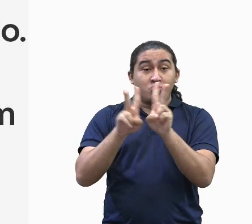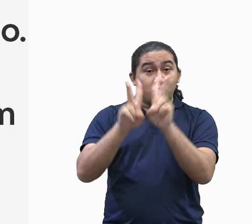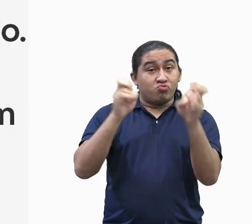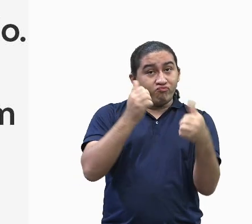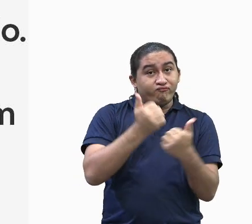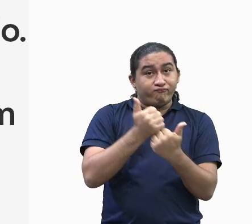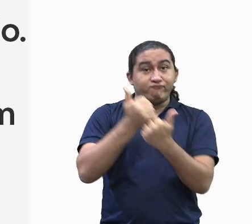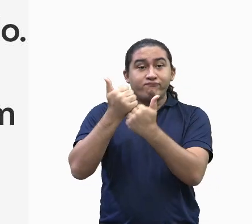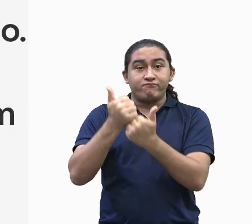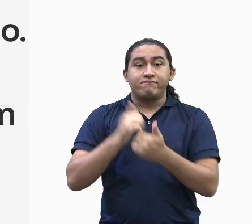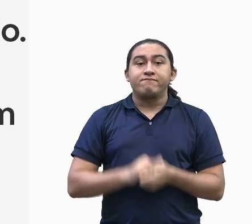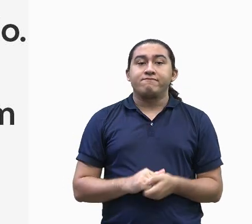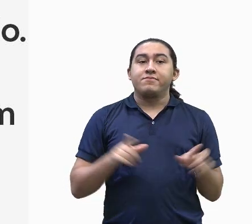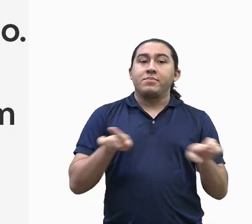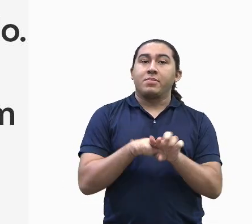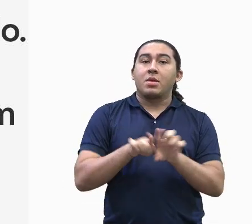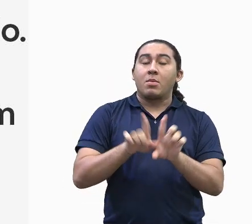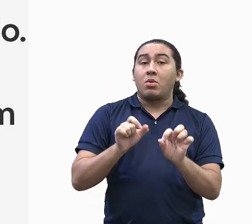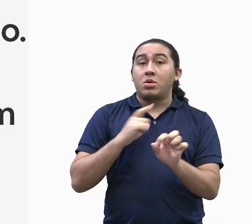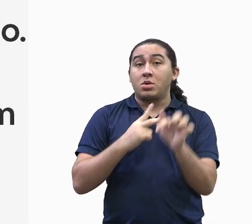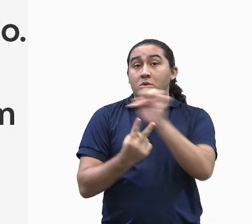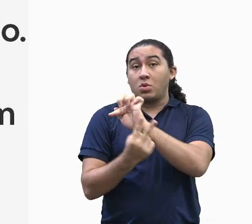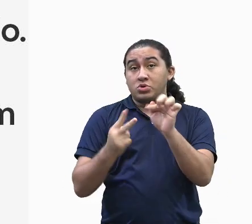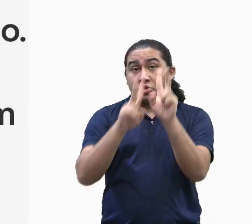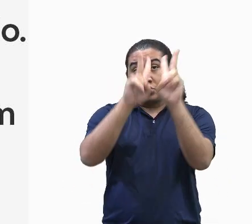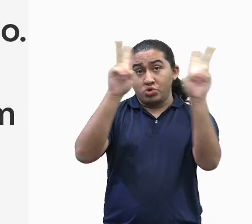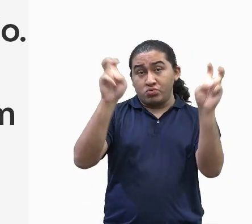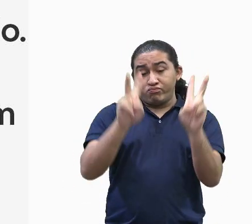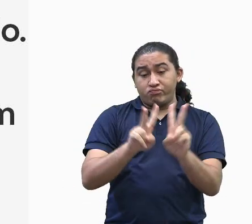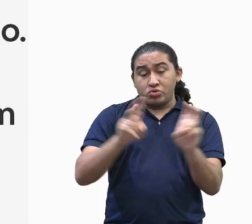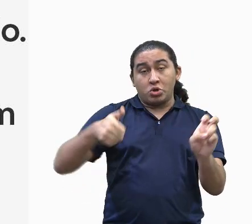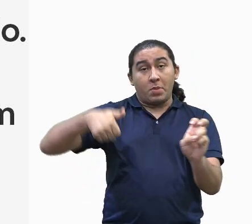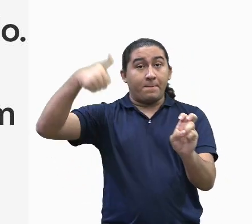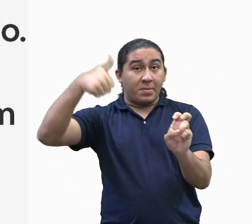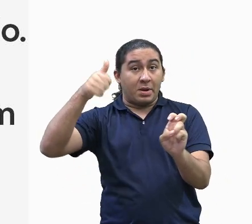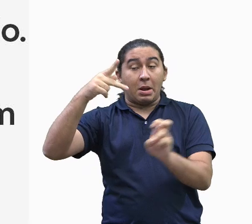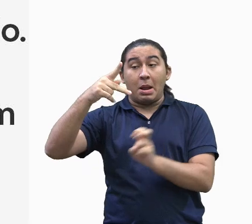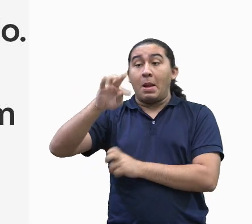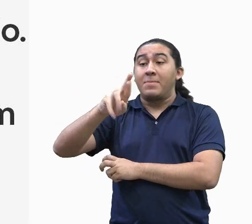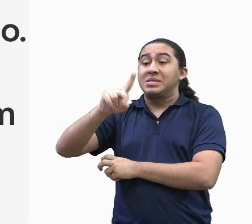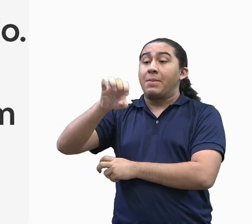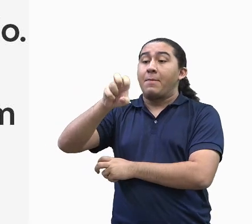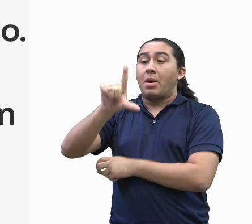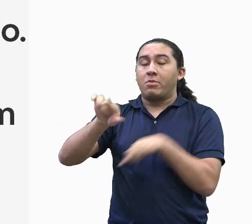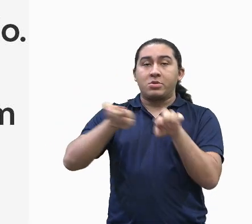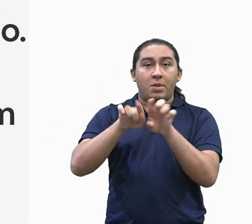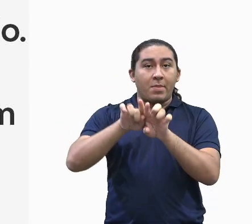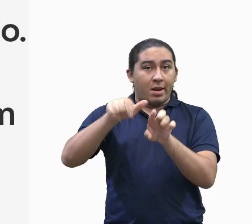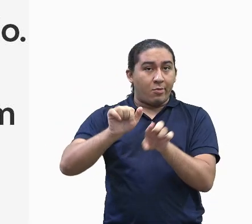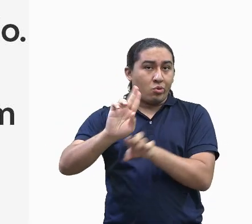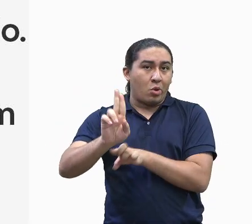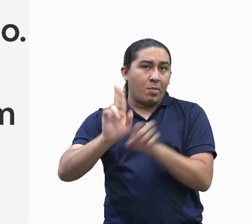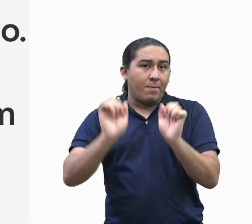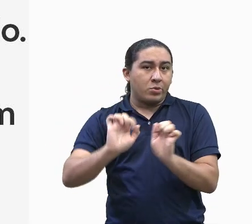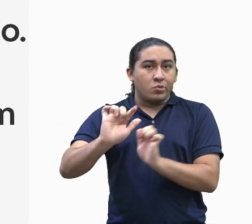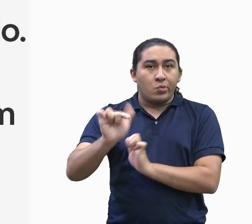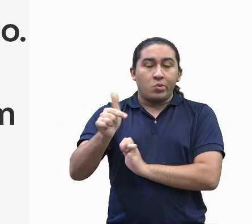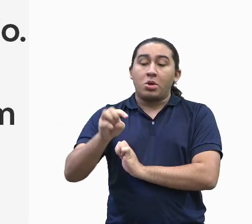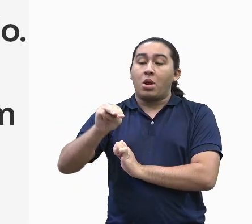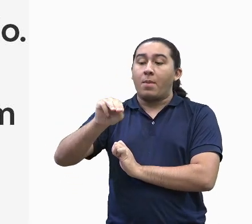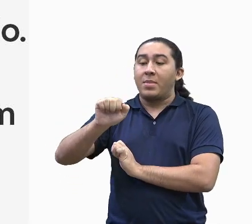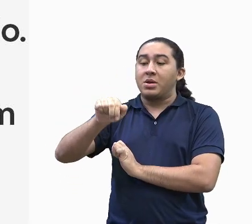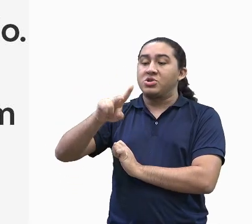A notícia é formada por dois títulos. O título principal, também chamado de manchete,